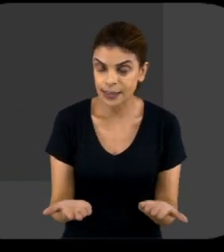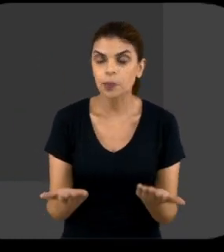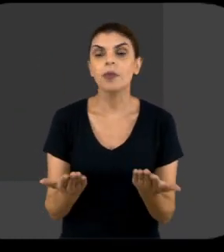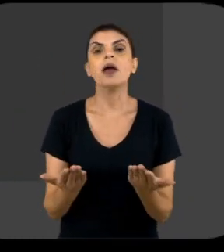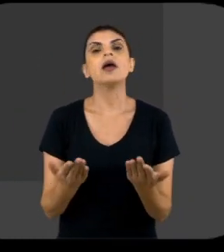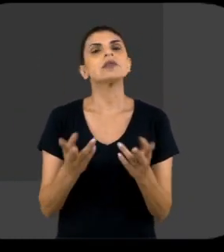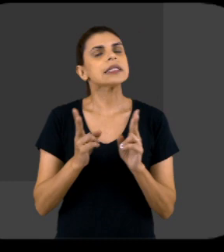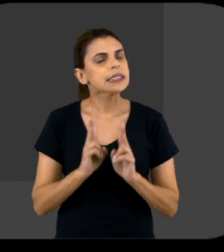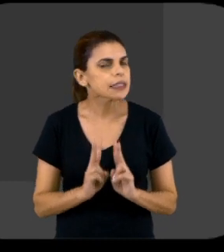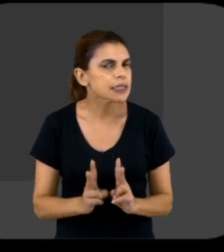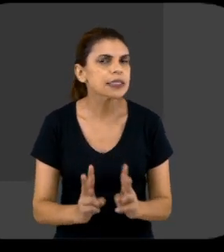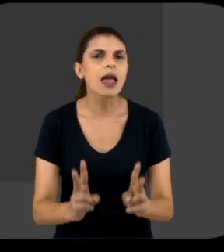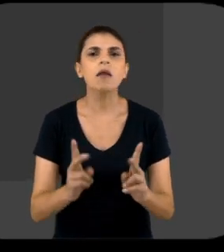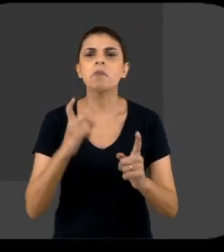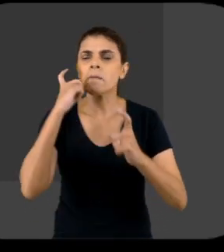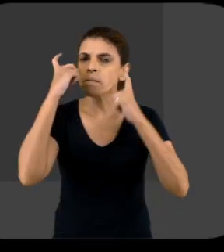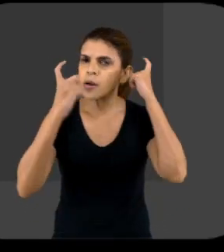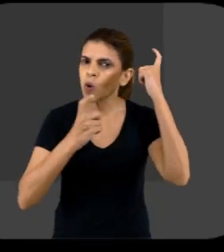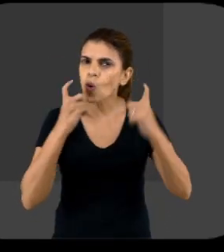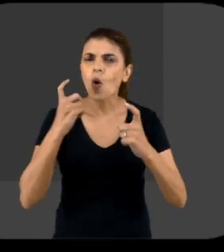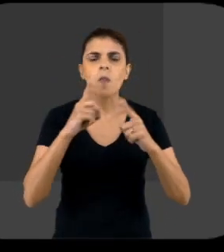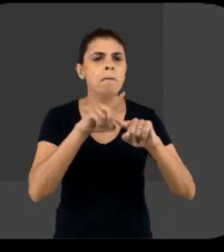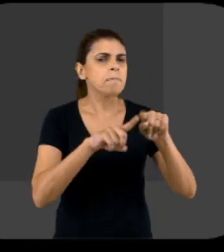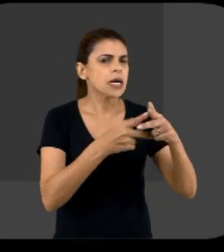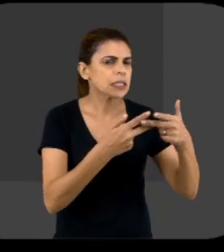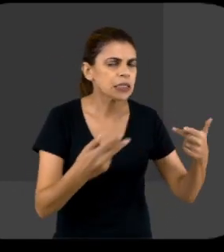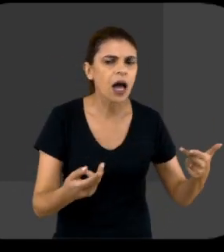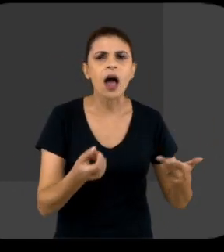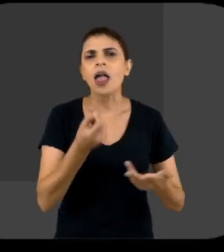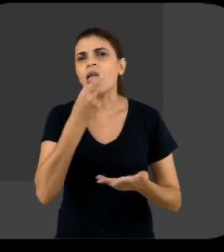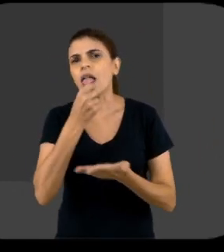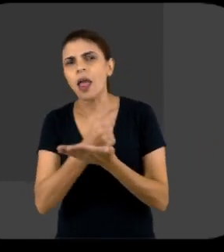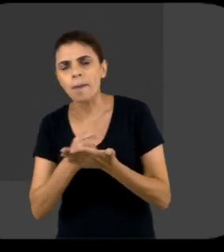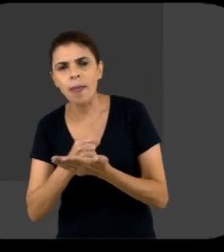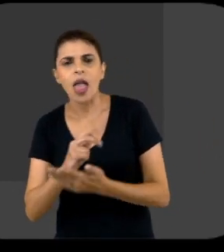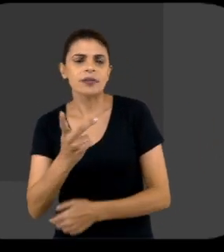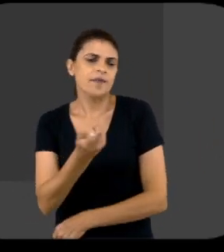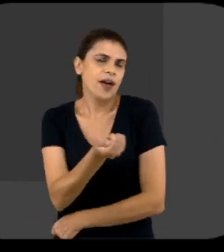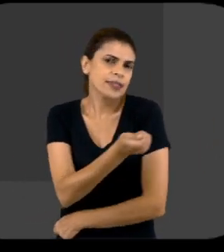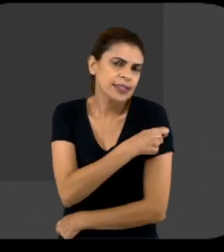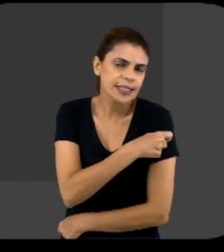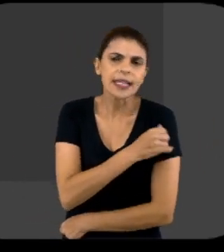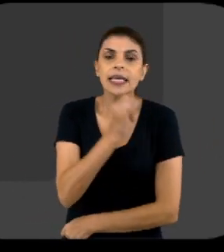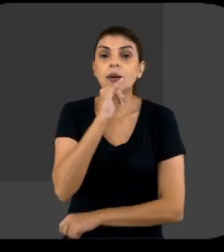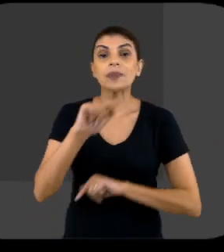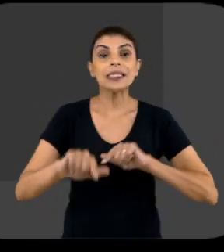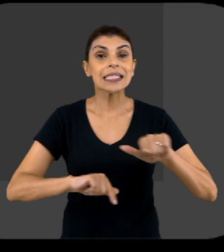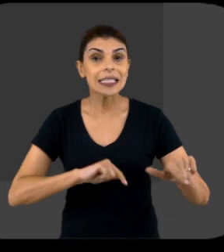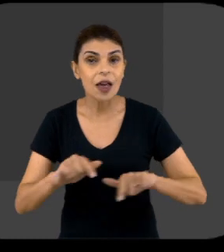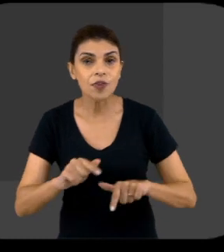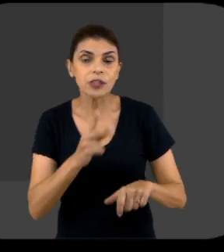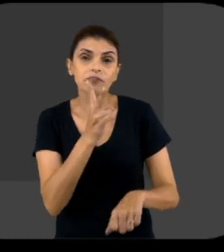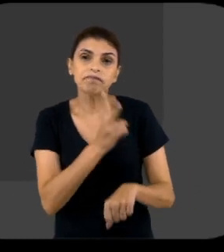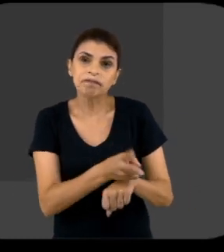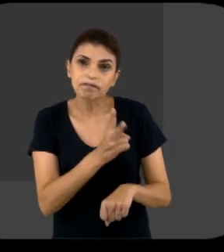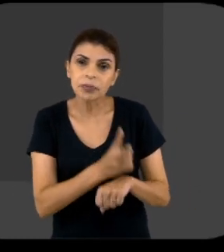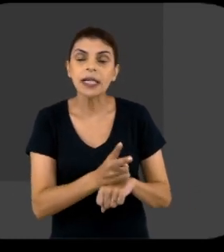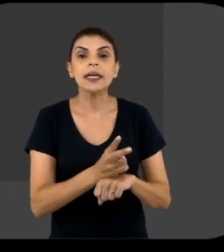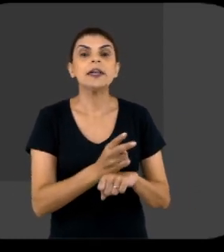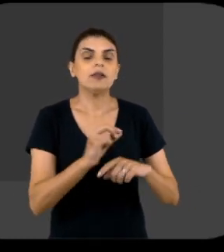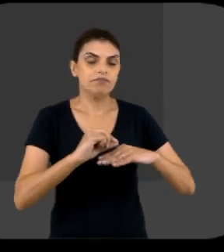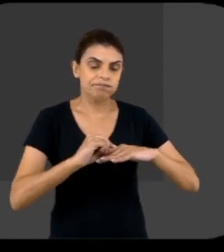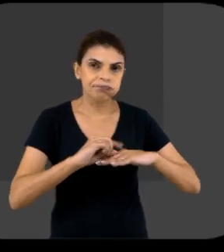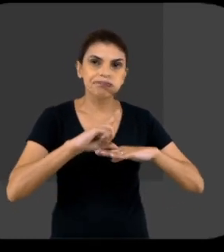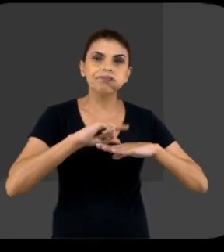o fornecimento de insumos ou fornecimento de serviços, exemplo, serviços de manutenção, serviços